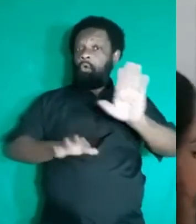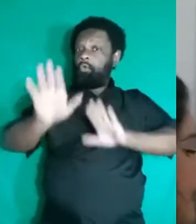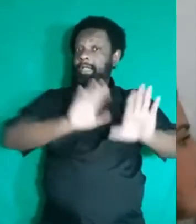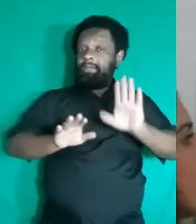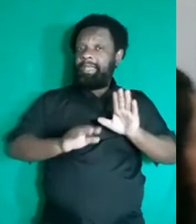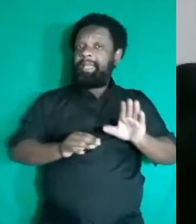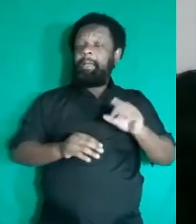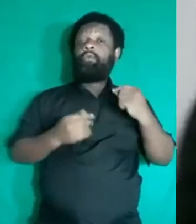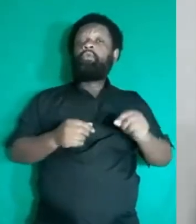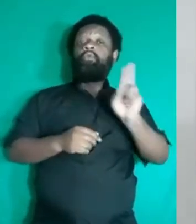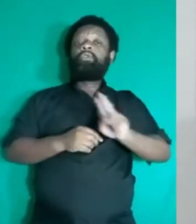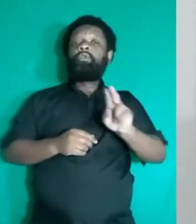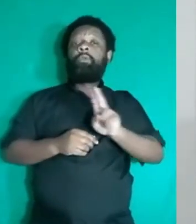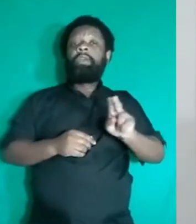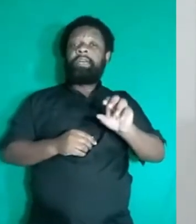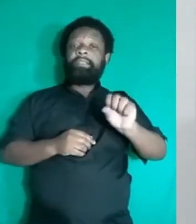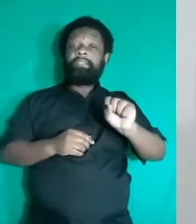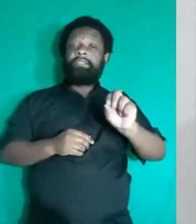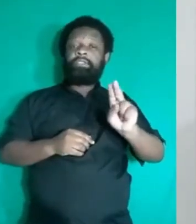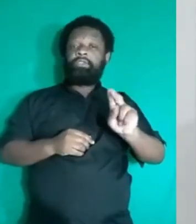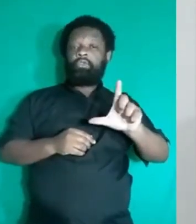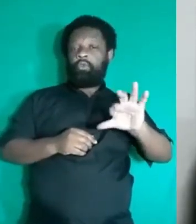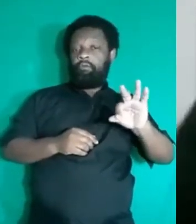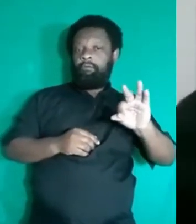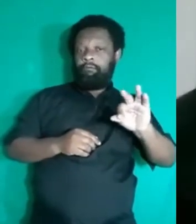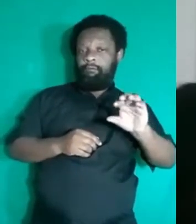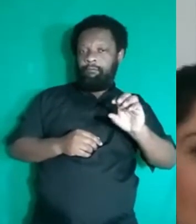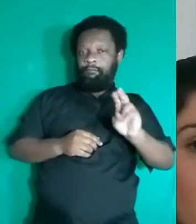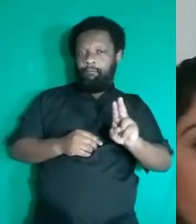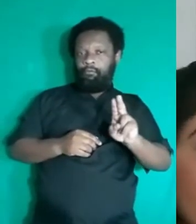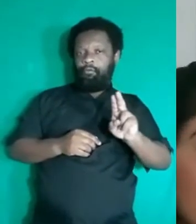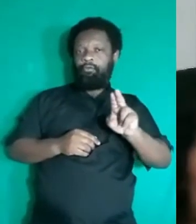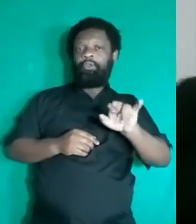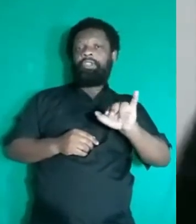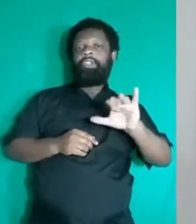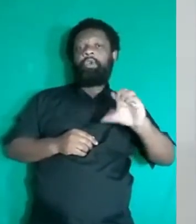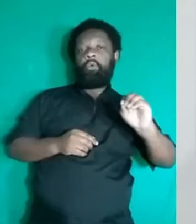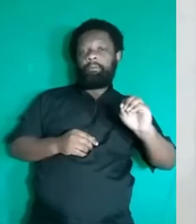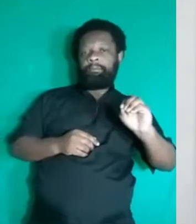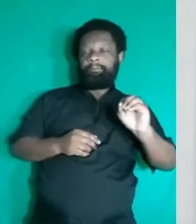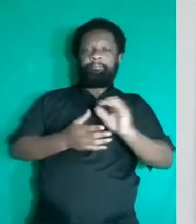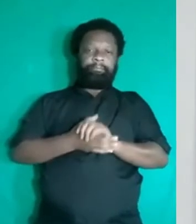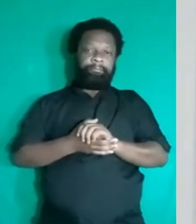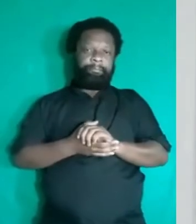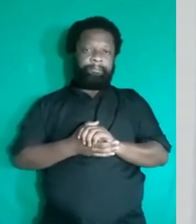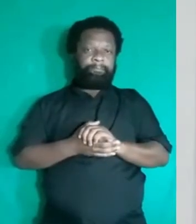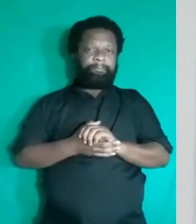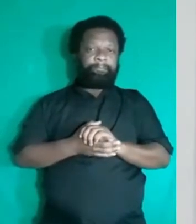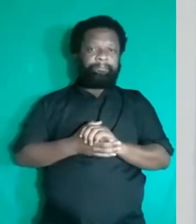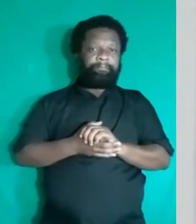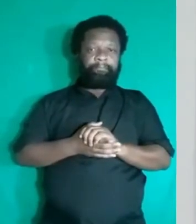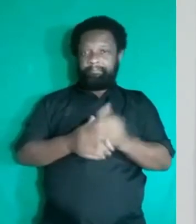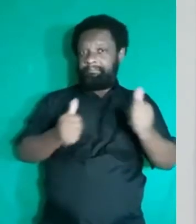maior carga, ico. Esse é o ácido, cuidado que é com enxofre. Então, vamos usar o prefixo sulfur. Esse é o ácido